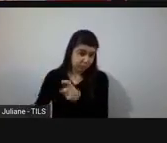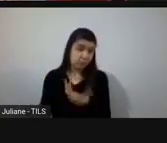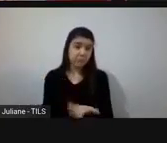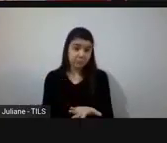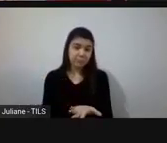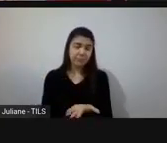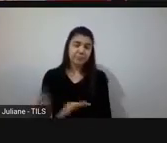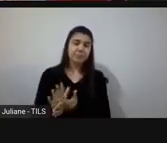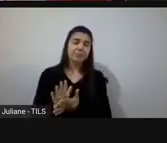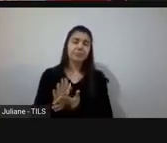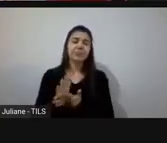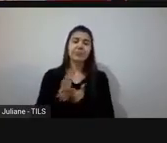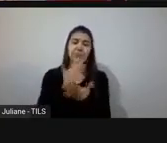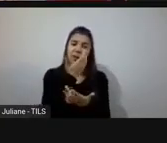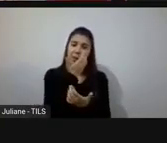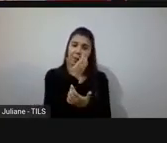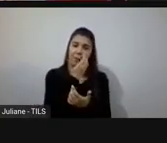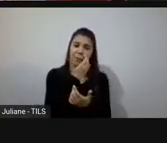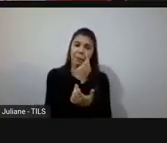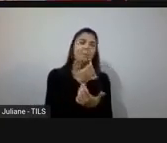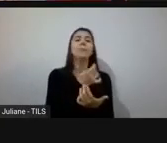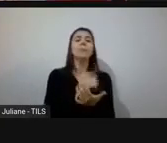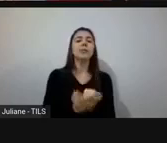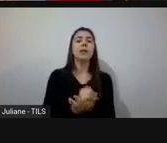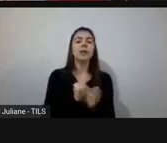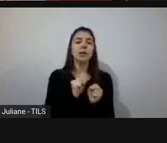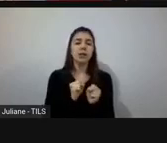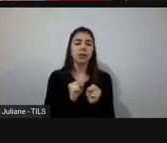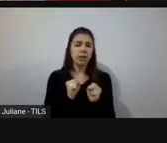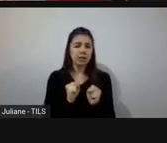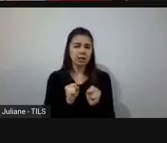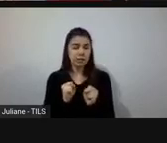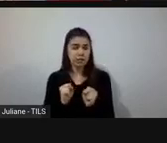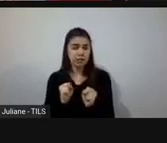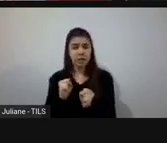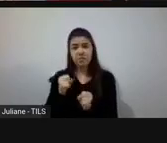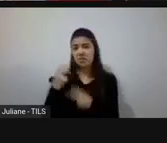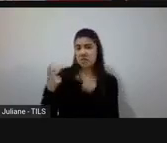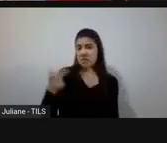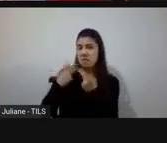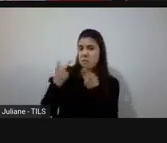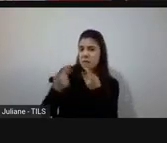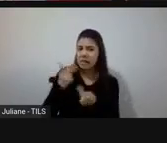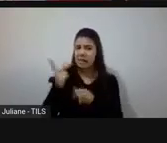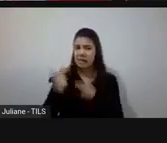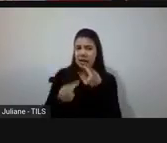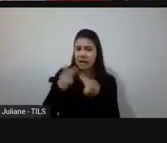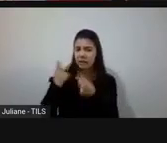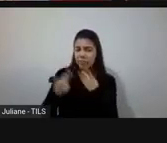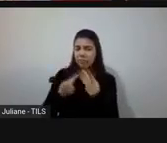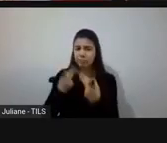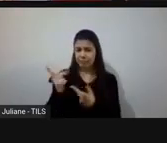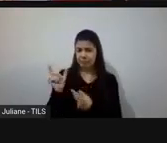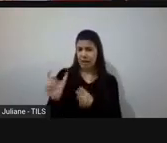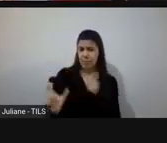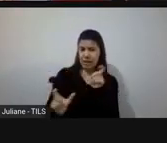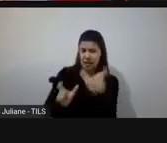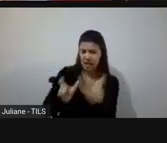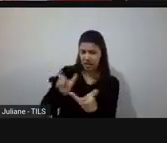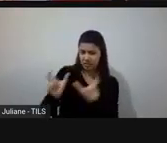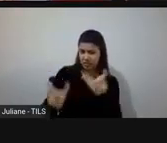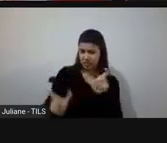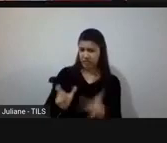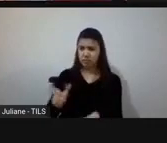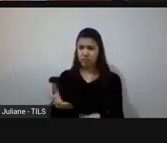de cotidiano dele falar palavrões mais pesados, mas é absurdo falar isso dentro de um ambiente de escola, para uma aluna, etc., ela